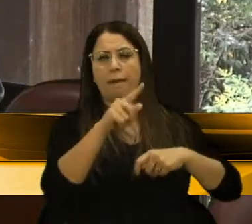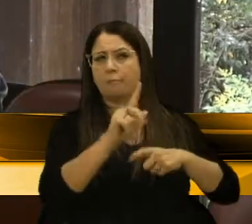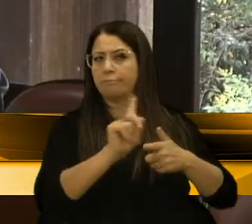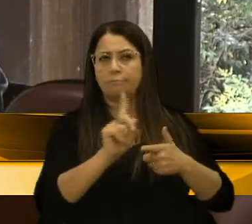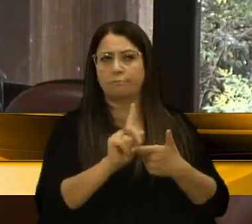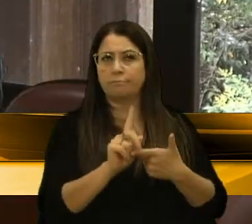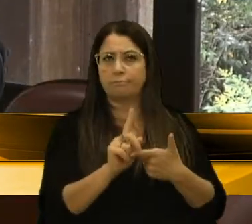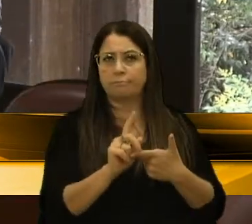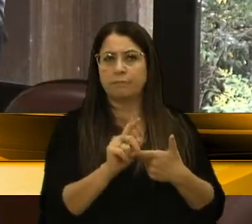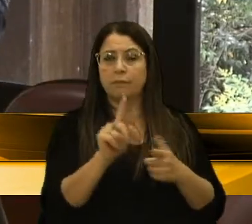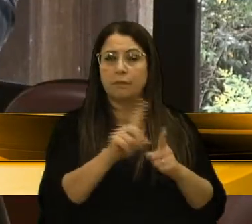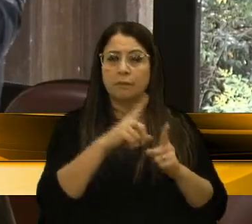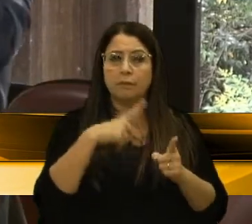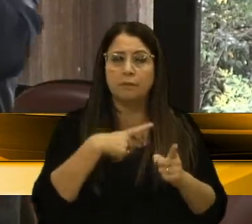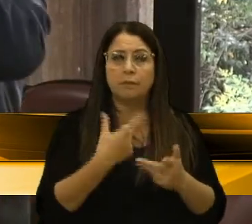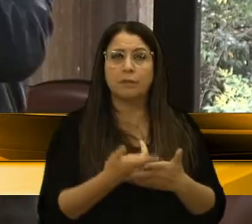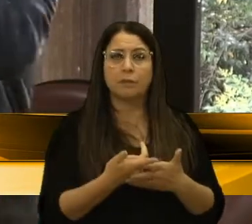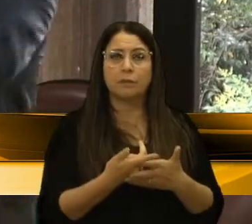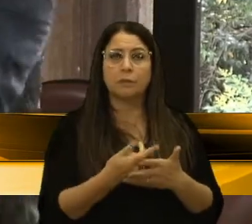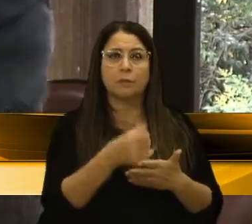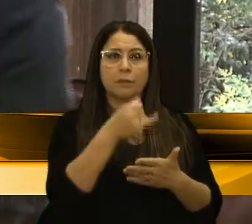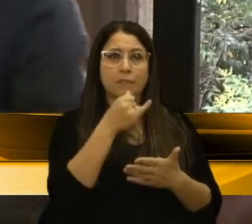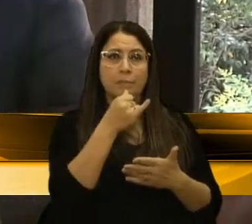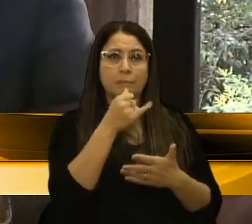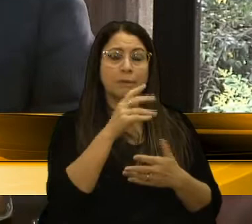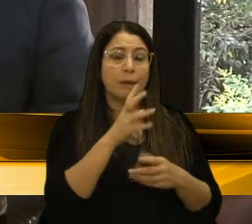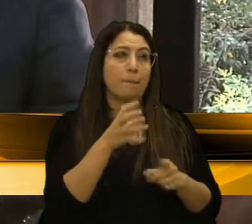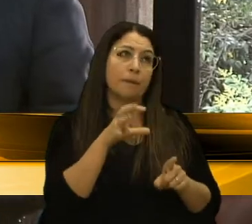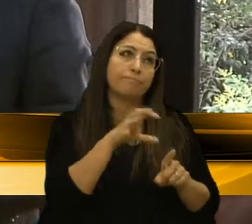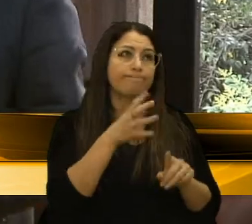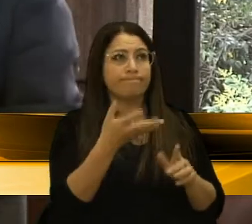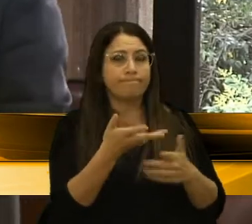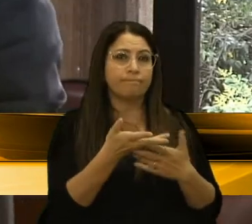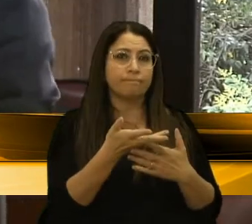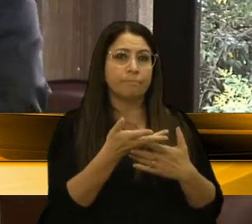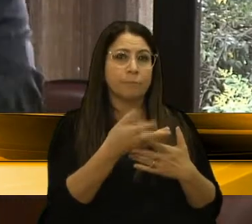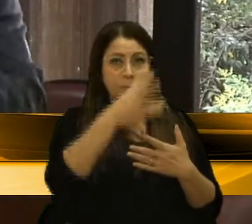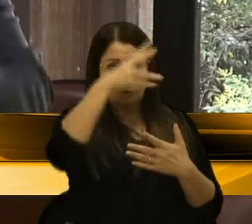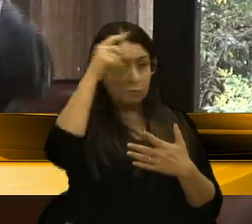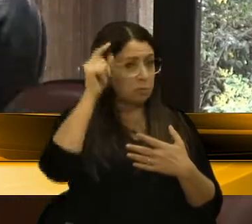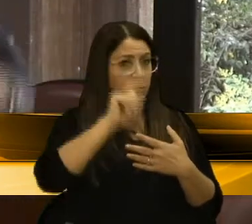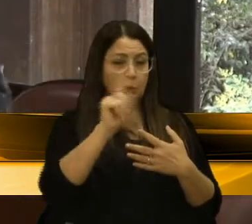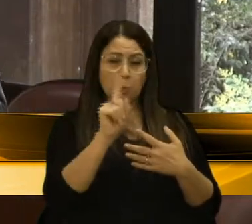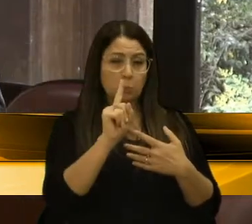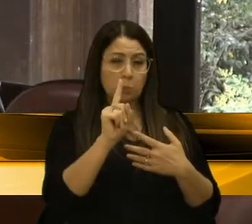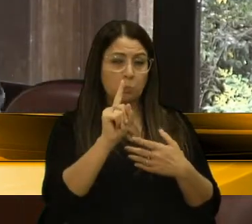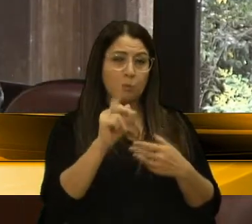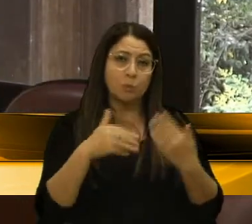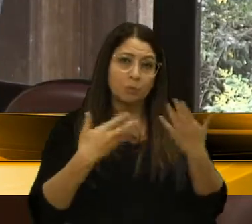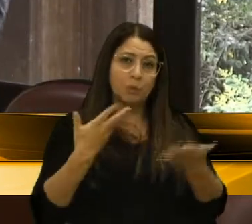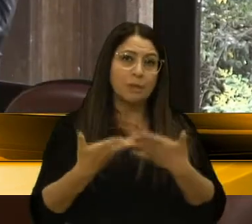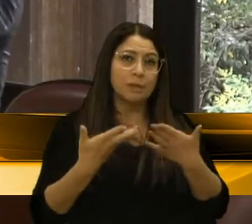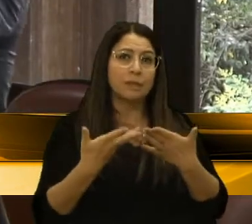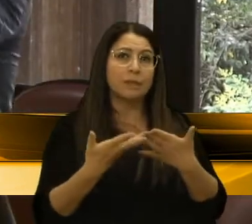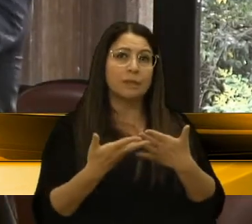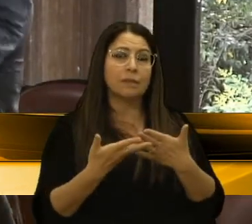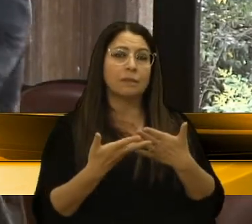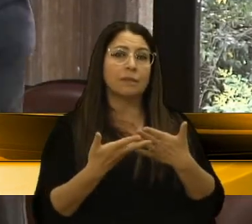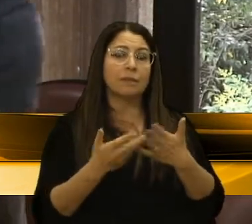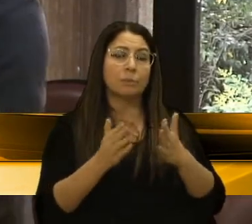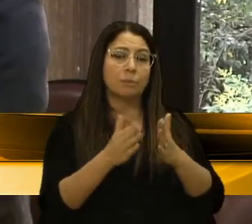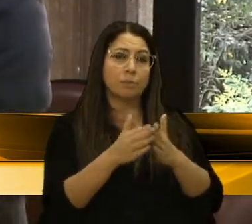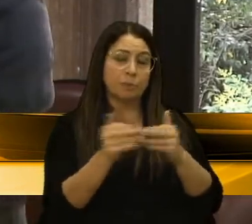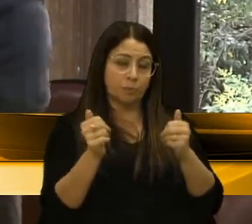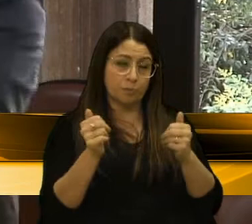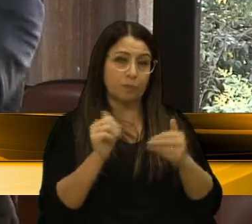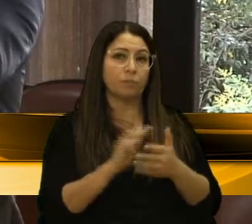processual, né, que seria, inclusive, mais afeta ao executivo. Nós estamos atendendo a uma